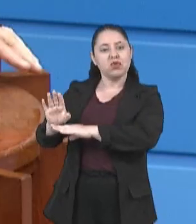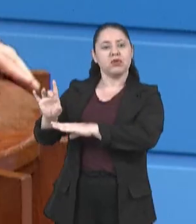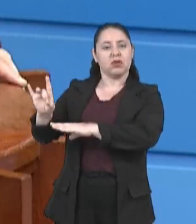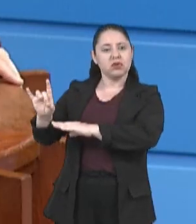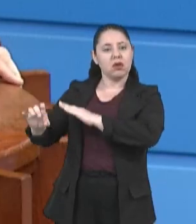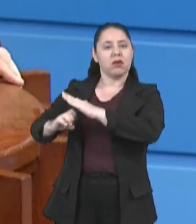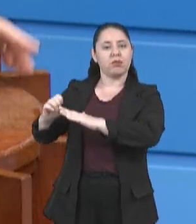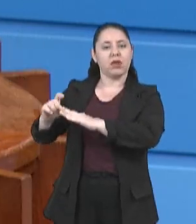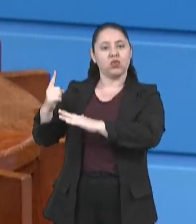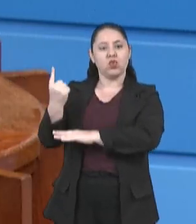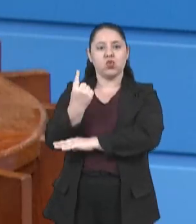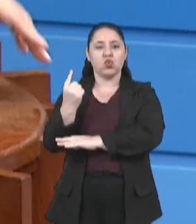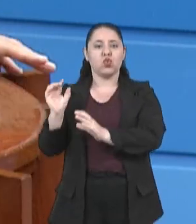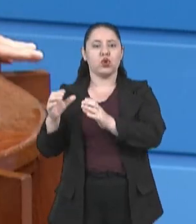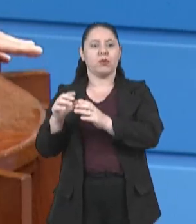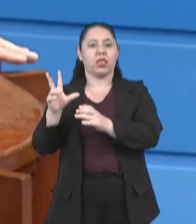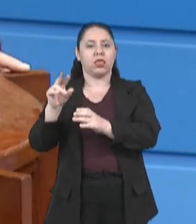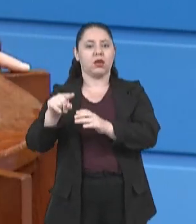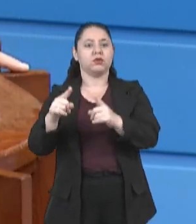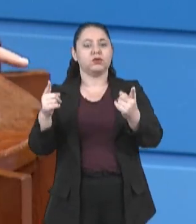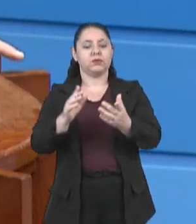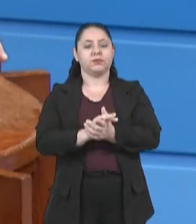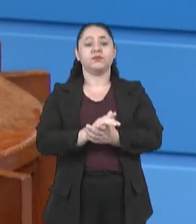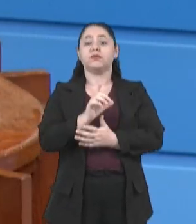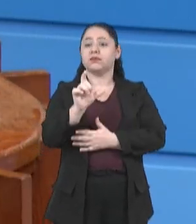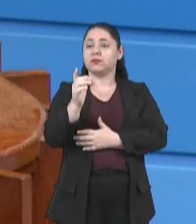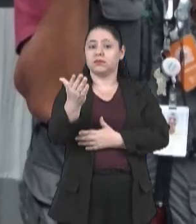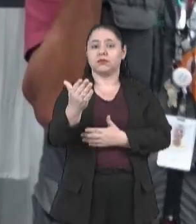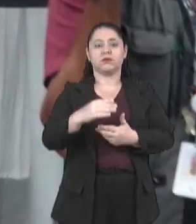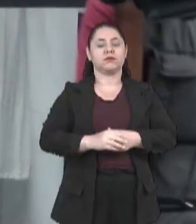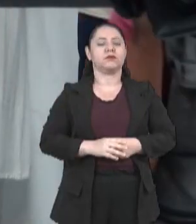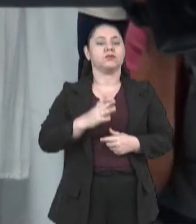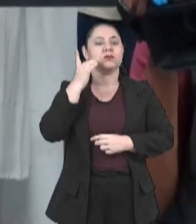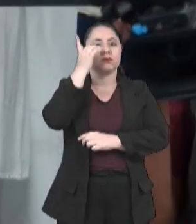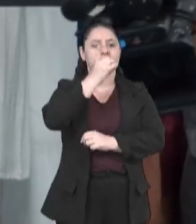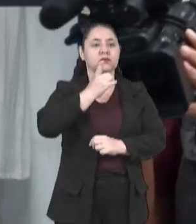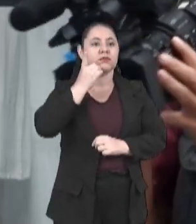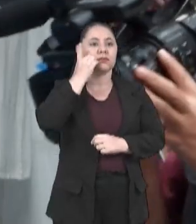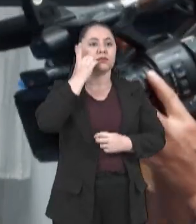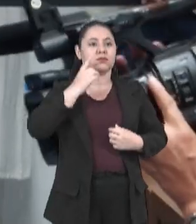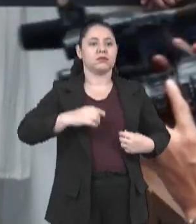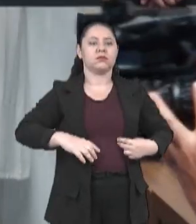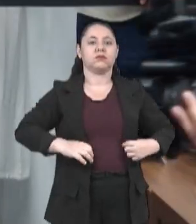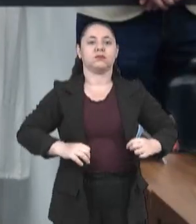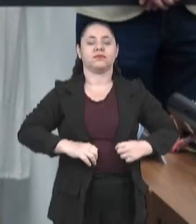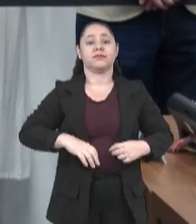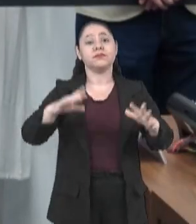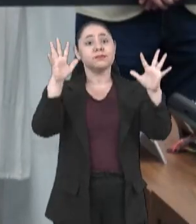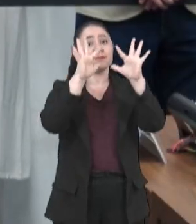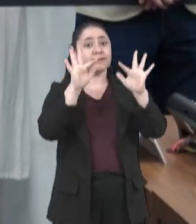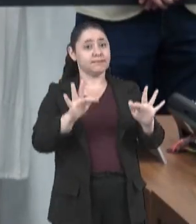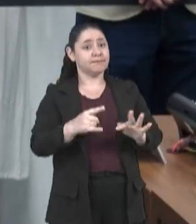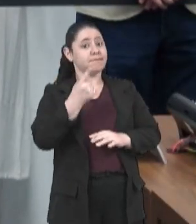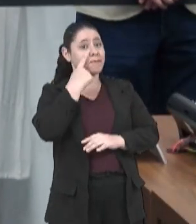um setor da economia. Concedo a parte dele. Deputado Pedro Kemp, eu fico muito